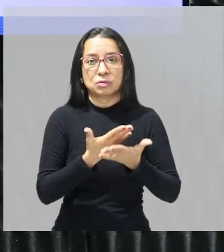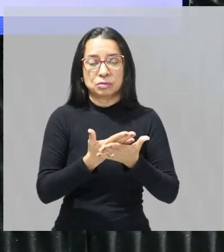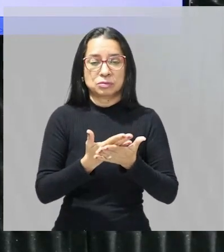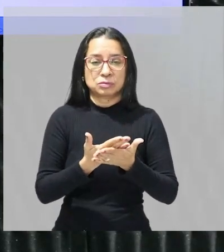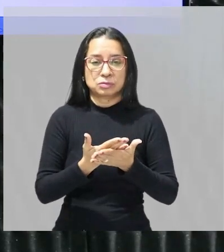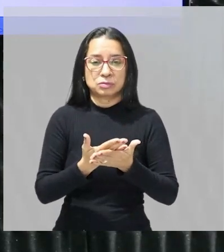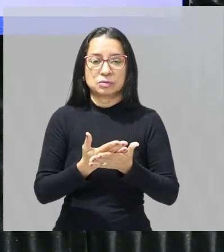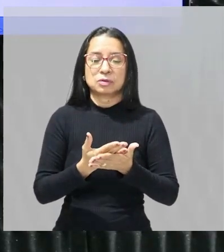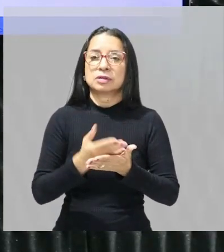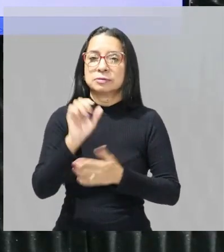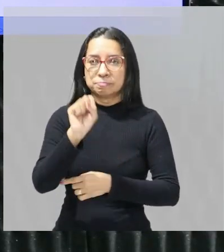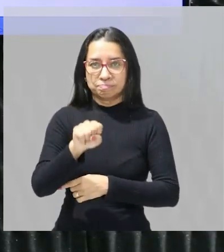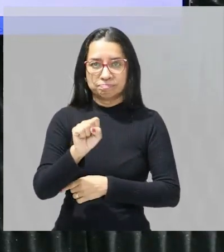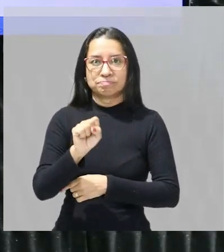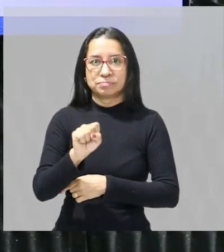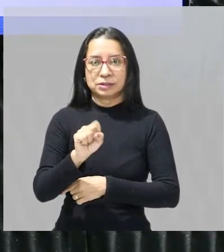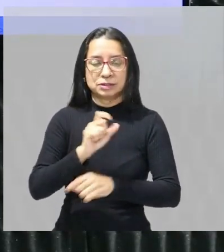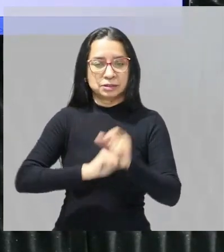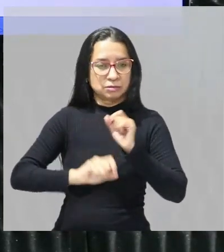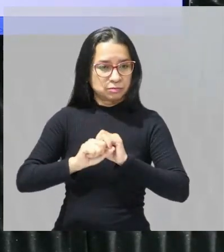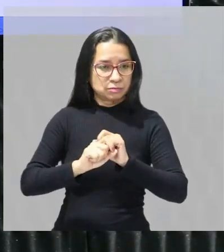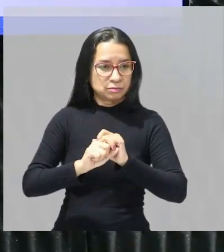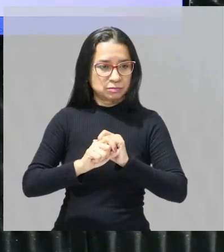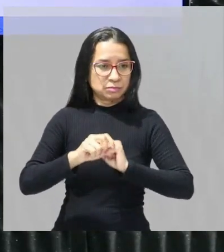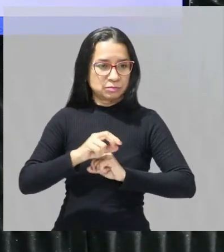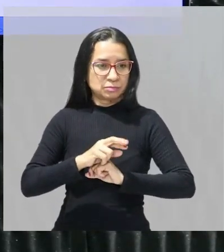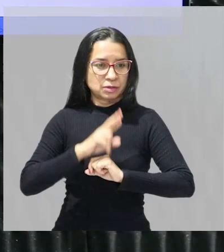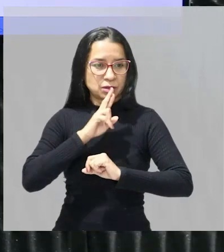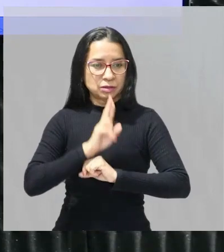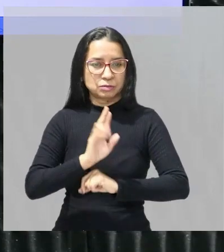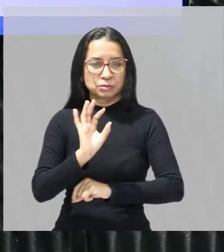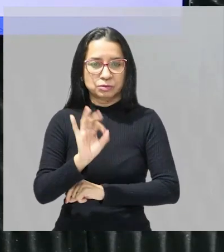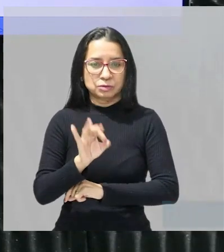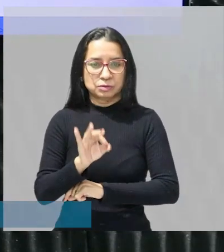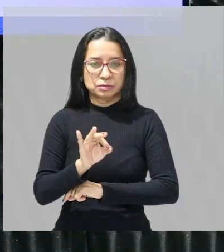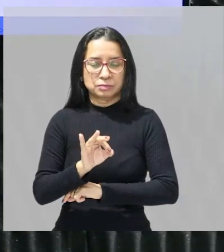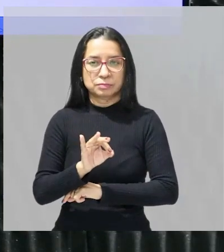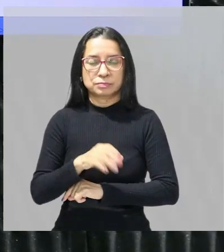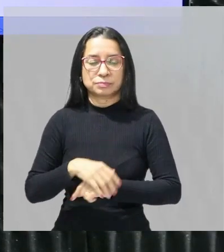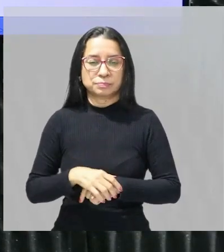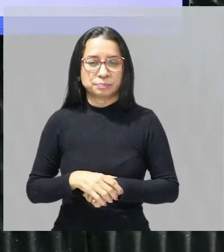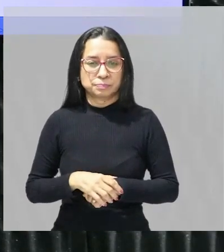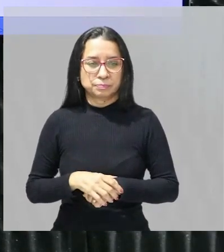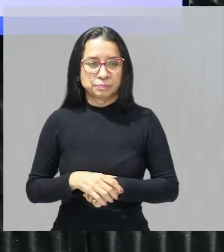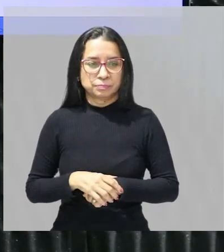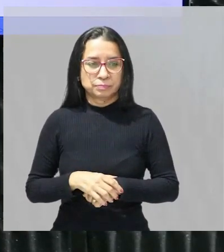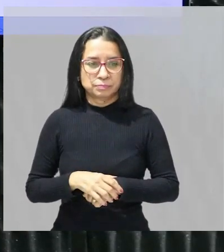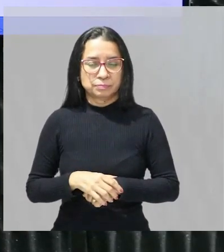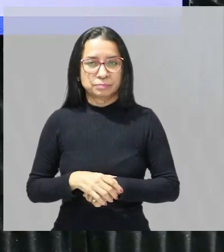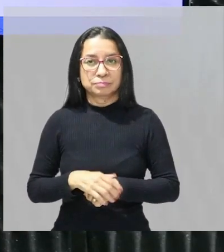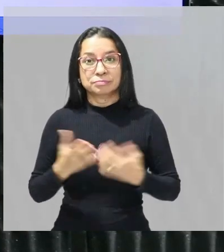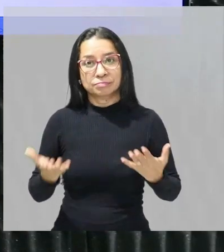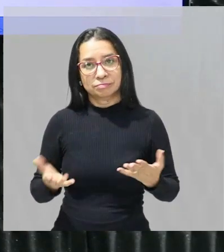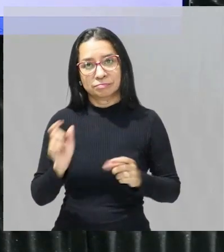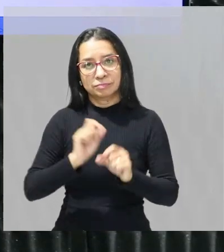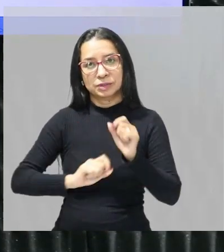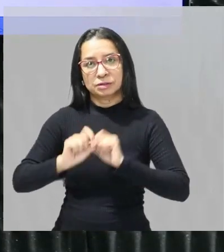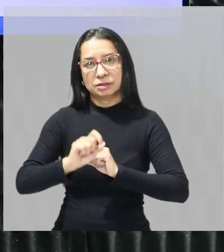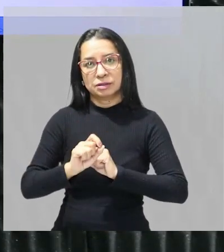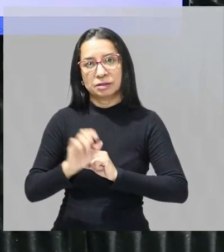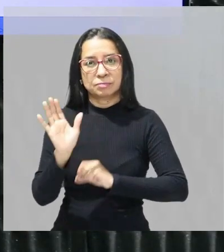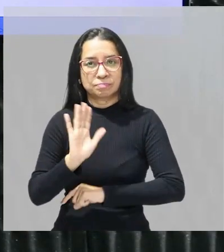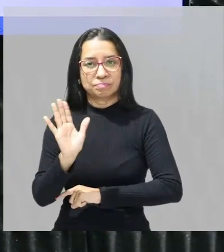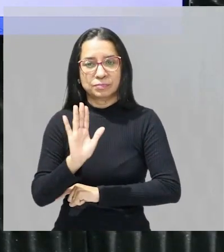ambientais? Com certeza, né, galera? Olha, tá aqui o nosso gabarito. Gabarito é letra B. Nem vou avançar. Galerinha, então é isso aí.